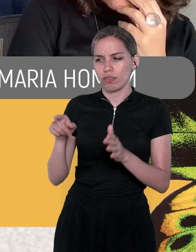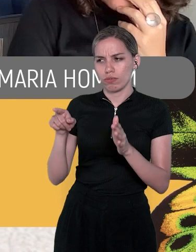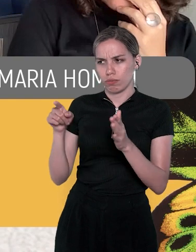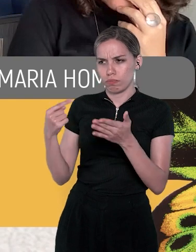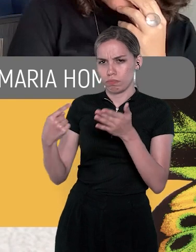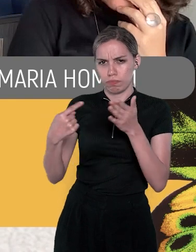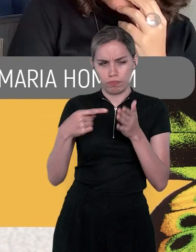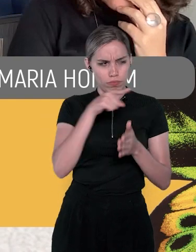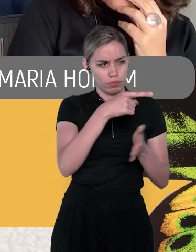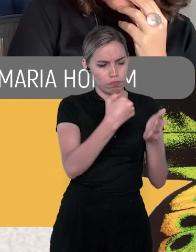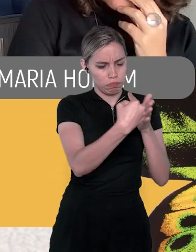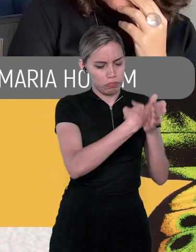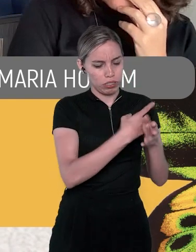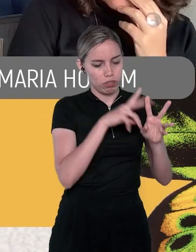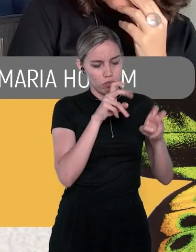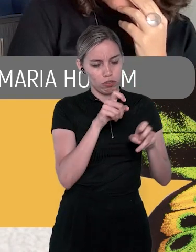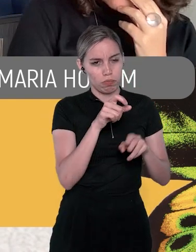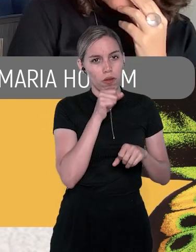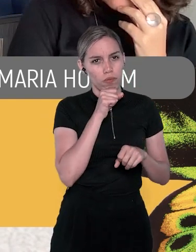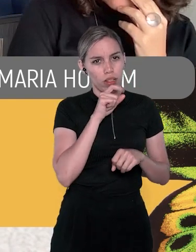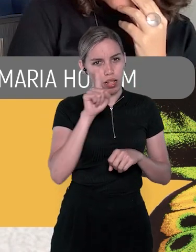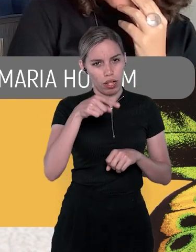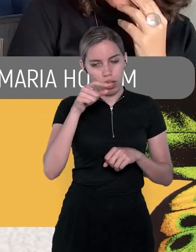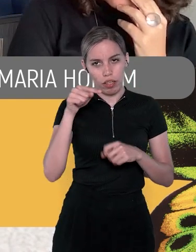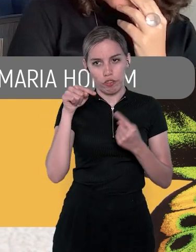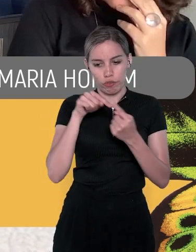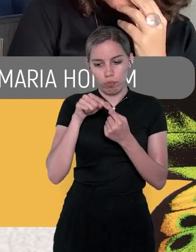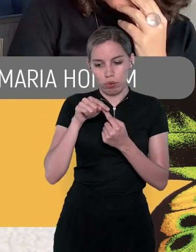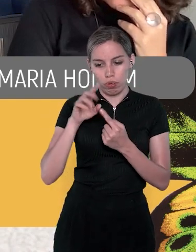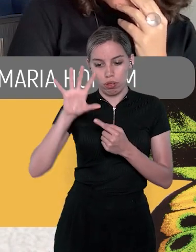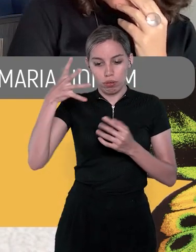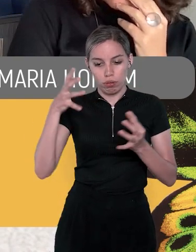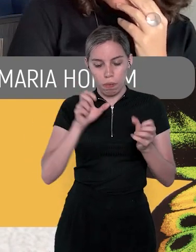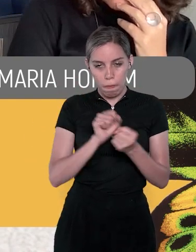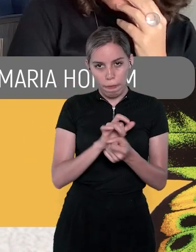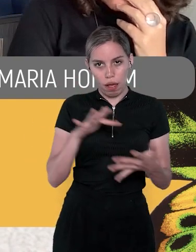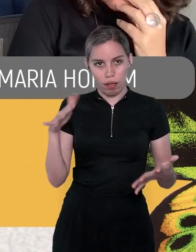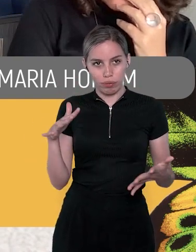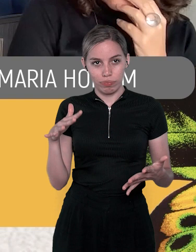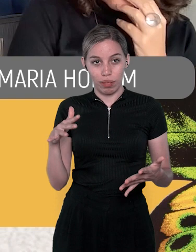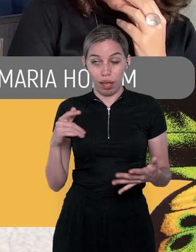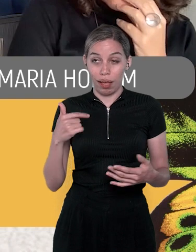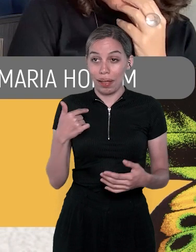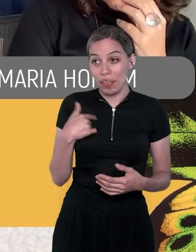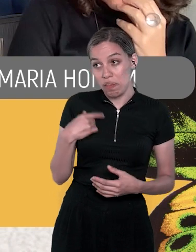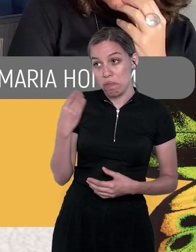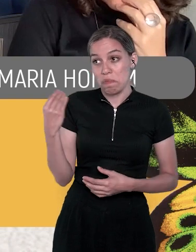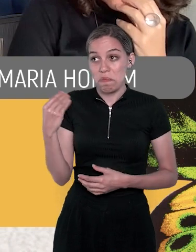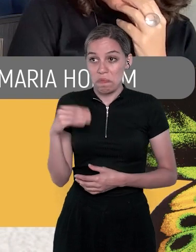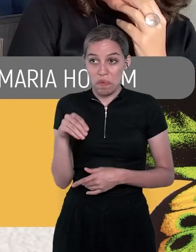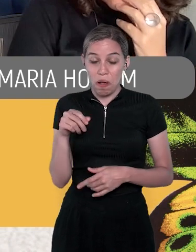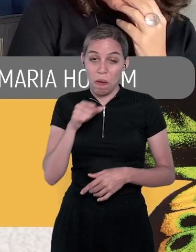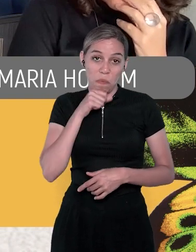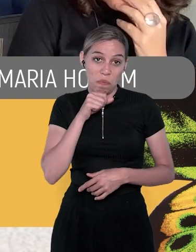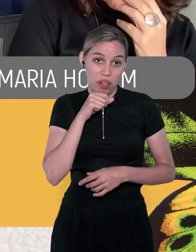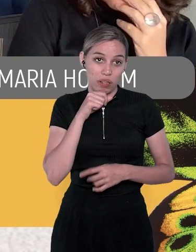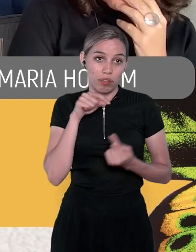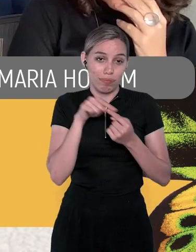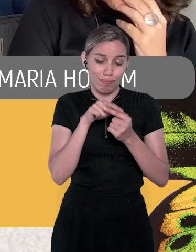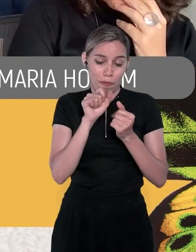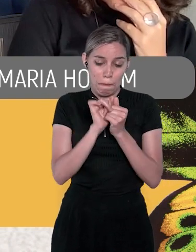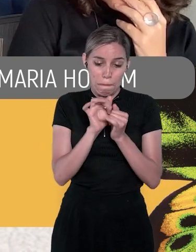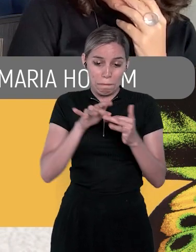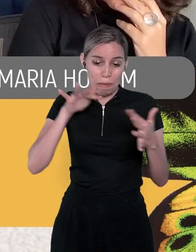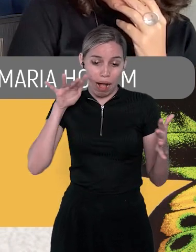solução mágica. Né? Eu não sei, eu coloquei a coisa mais mágica, inclusive né, a maneira pela qual a